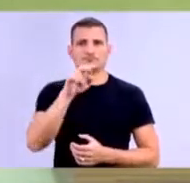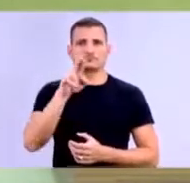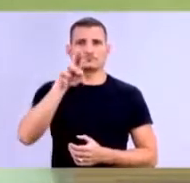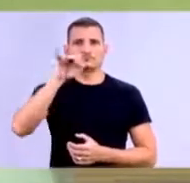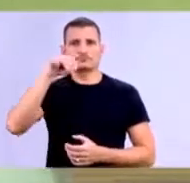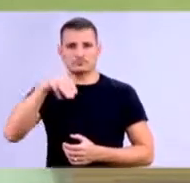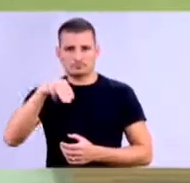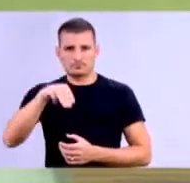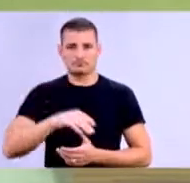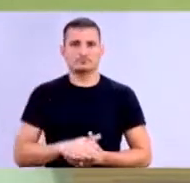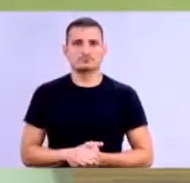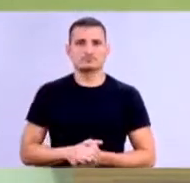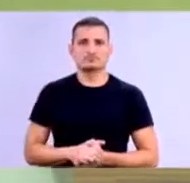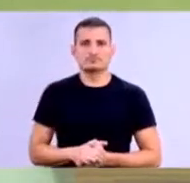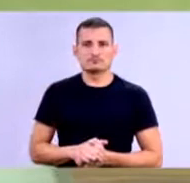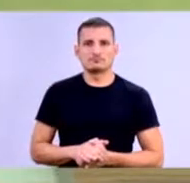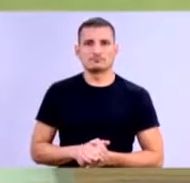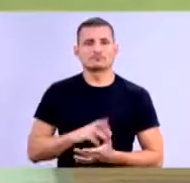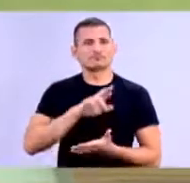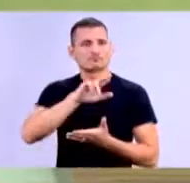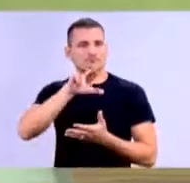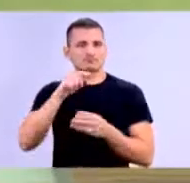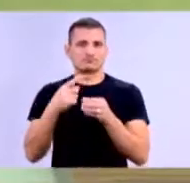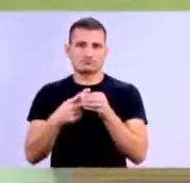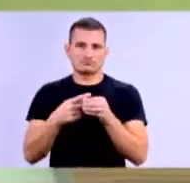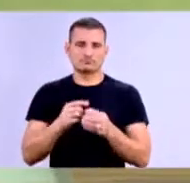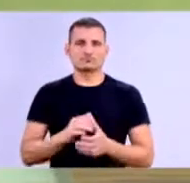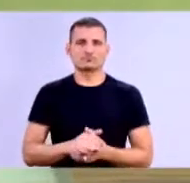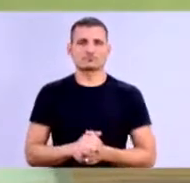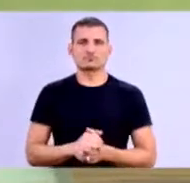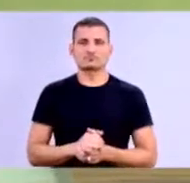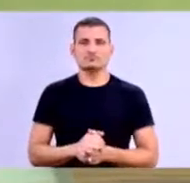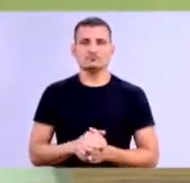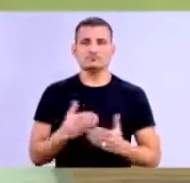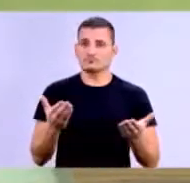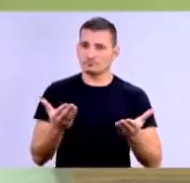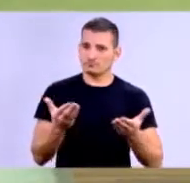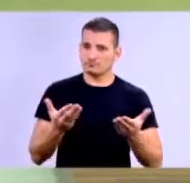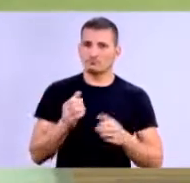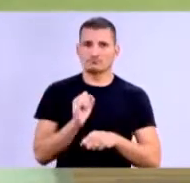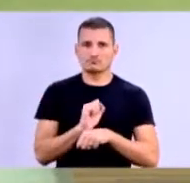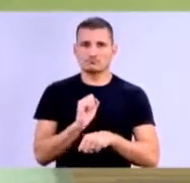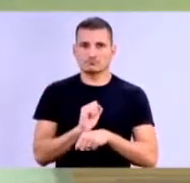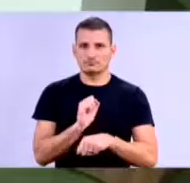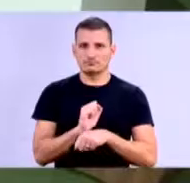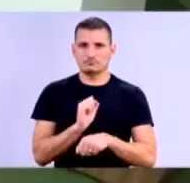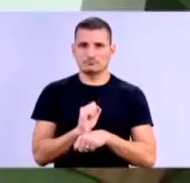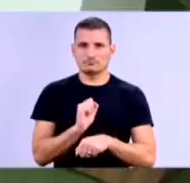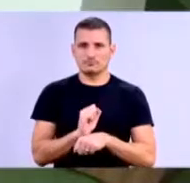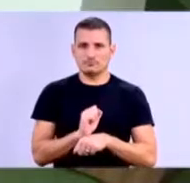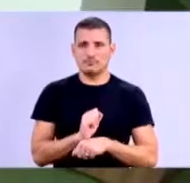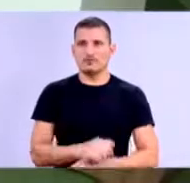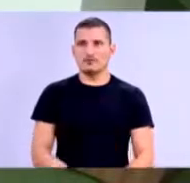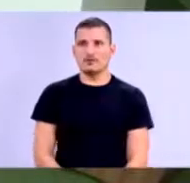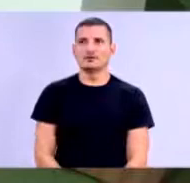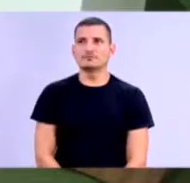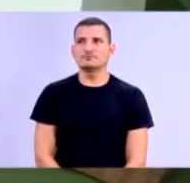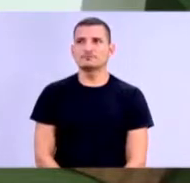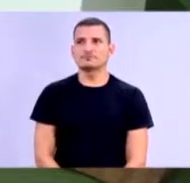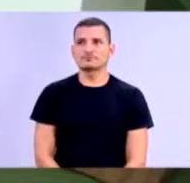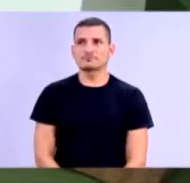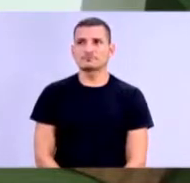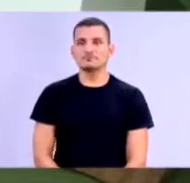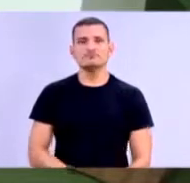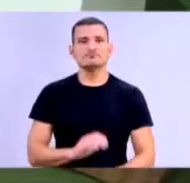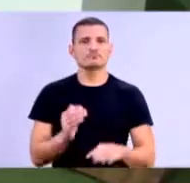então, legal. nós estamos aguardando aí, nesse princípio da interação, né, professora? Isso. A participação